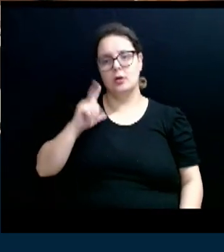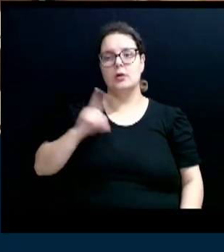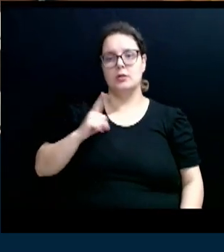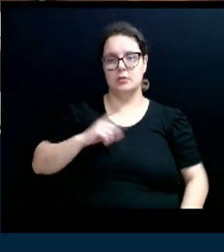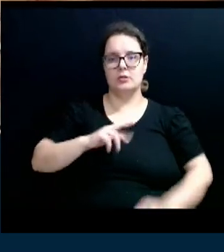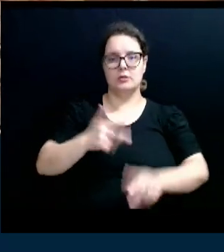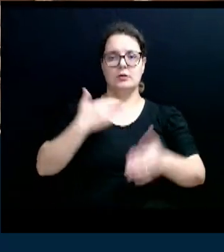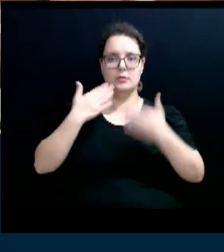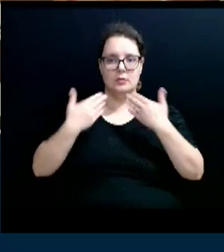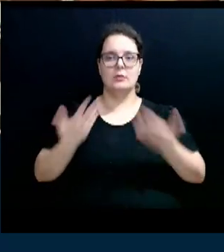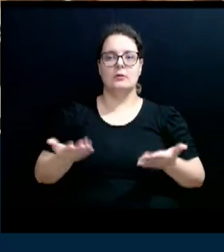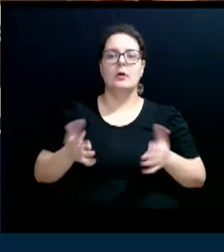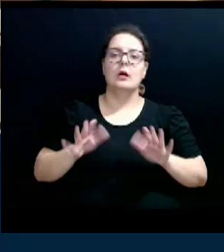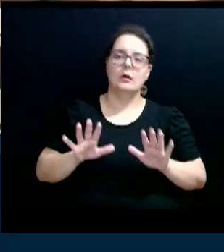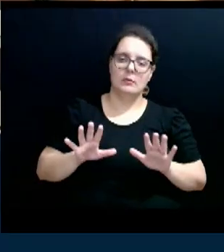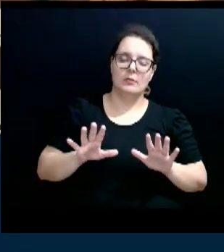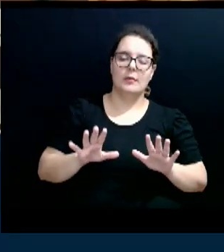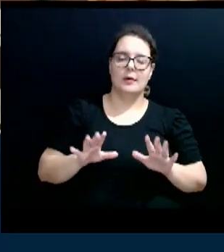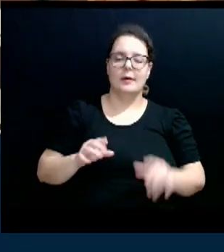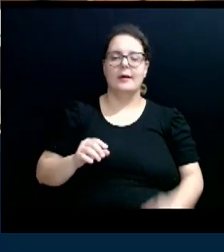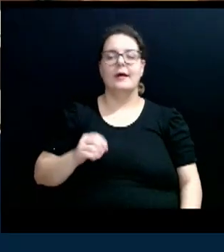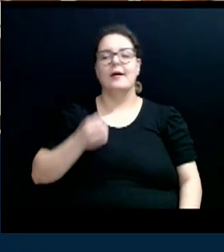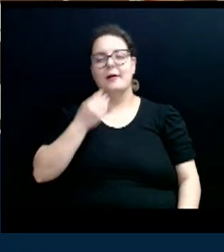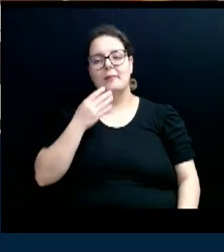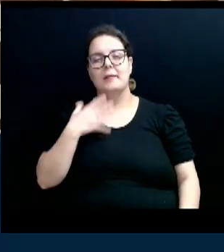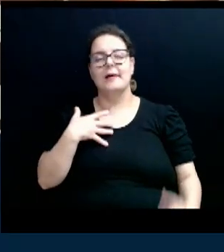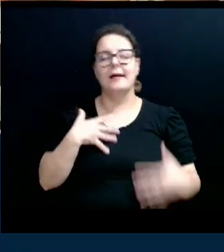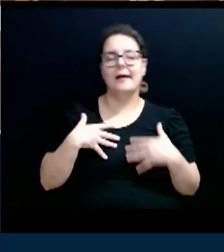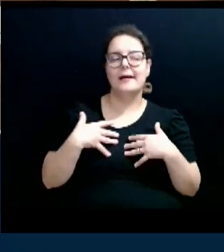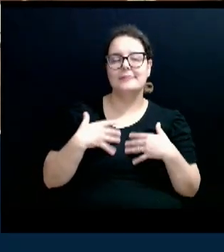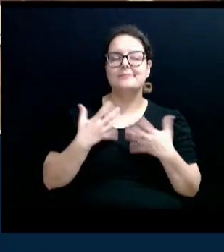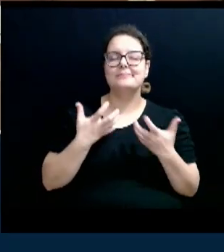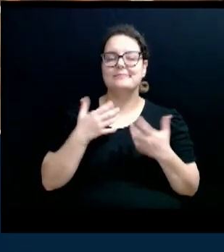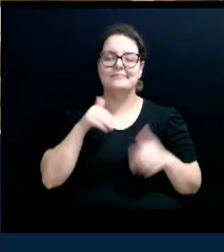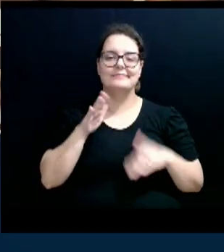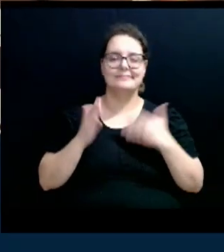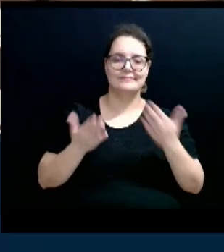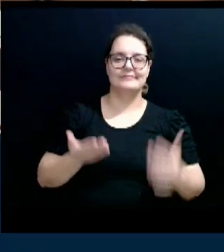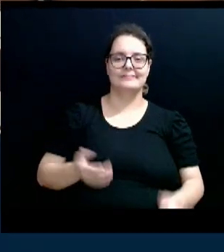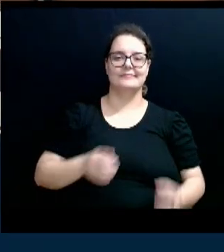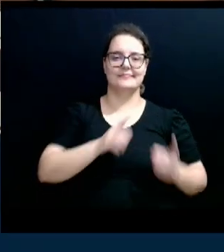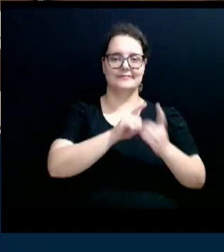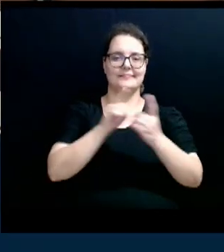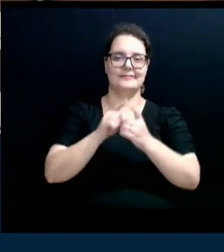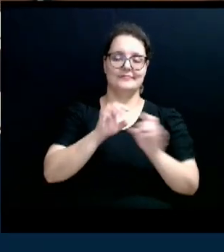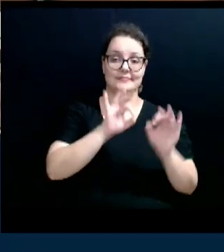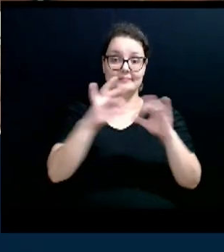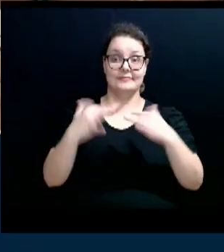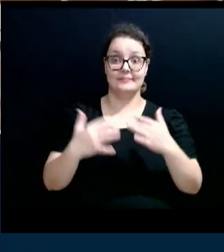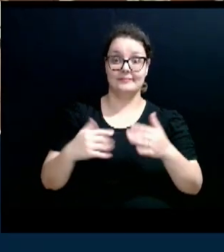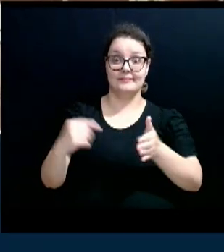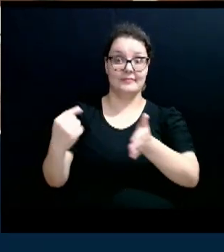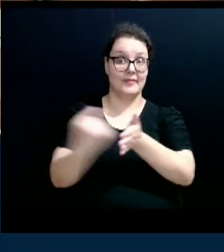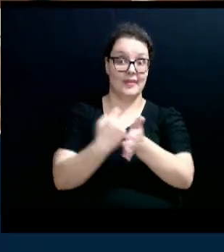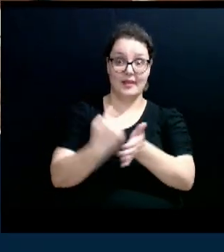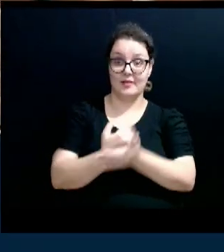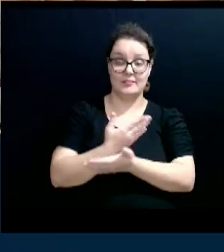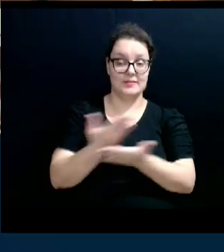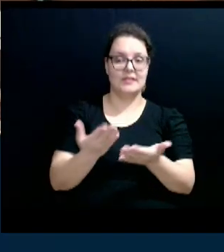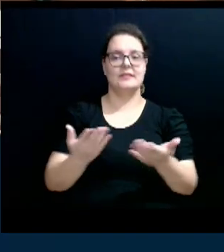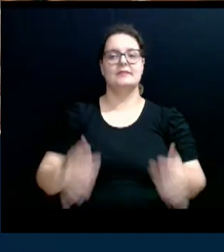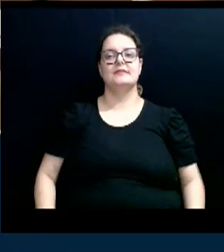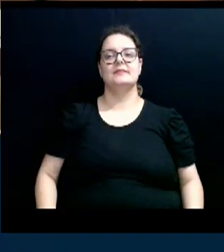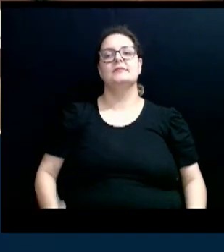né? Mas é bom deixar aqui aquele gostinho de quero mais. Vamos atender os nossos telespectadores, o pessoal está mandando pergunta para vocês, então vamos lá, produção,